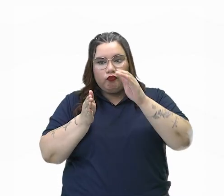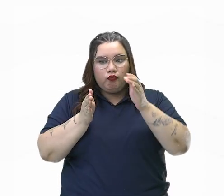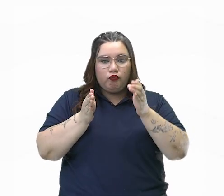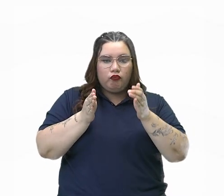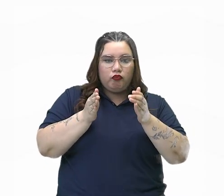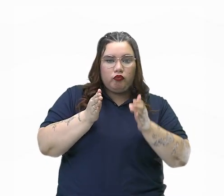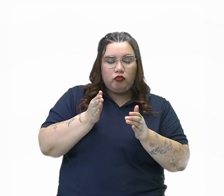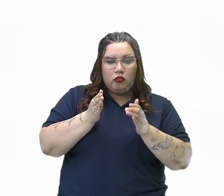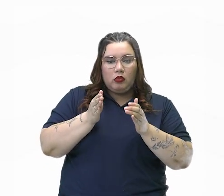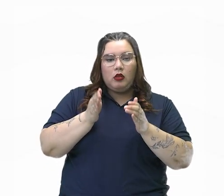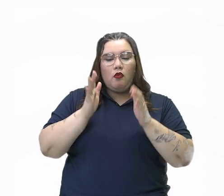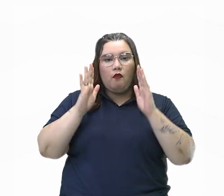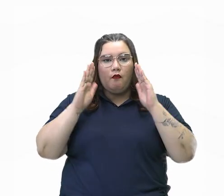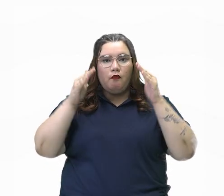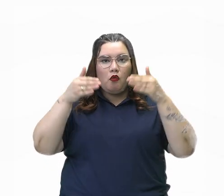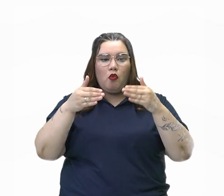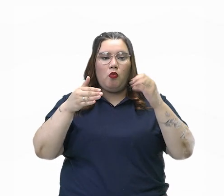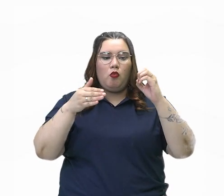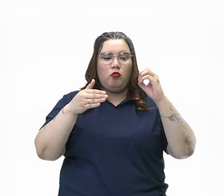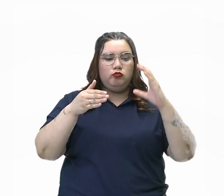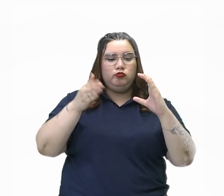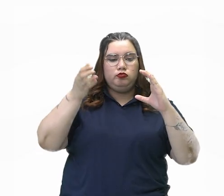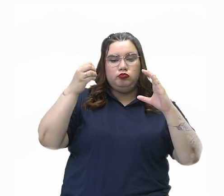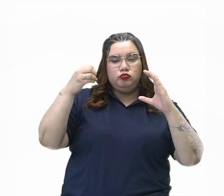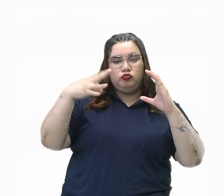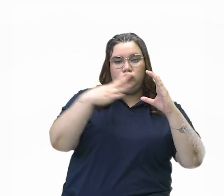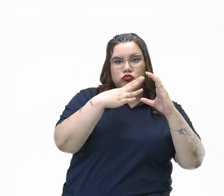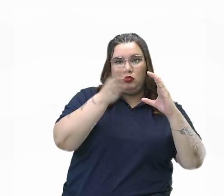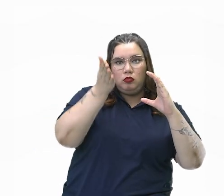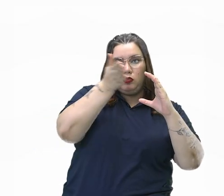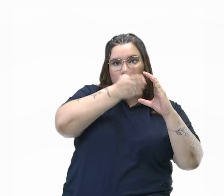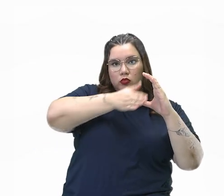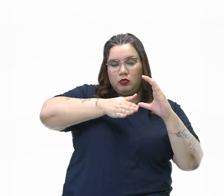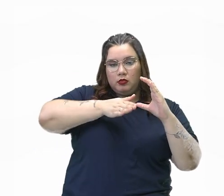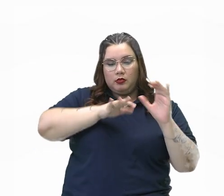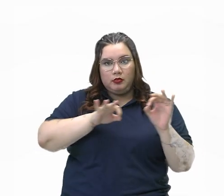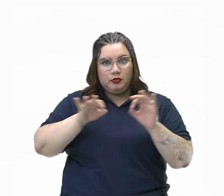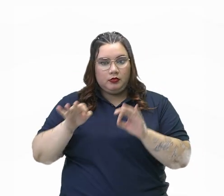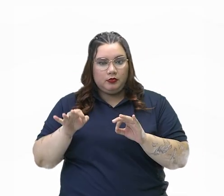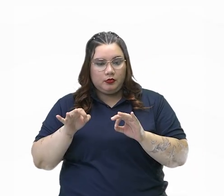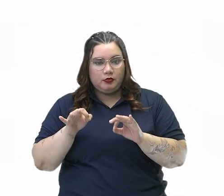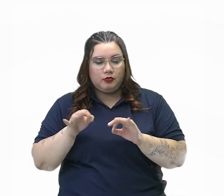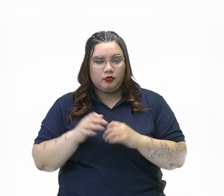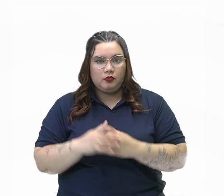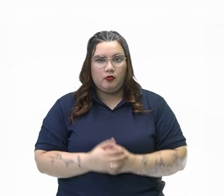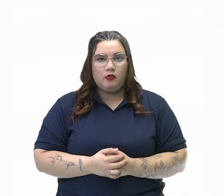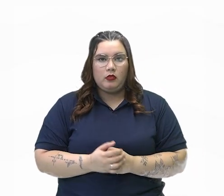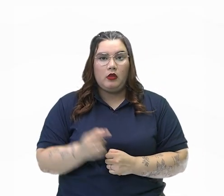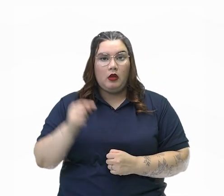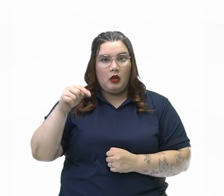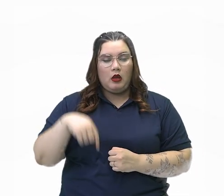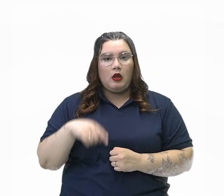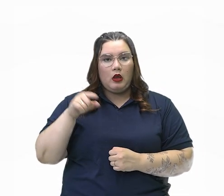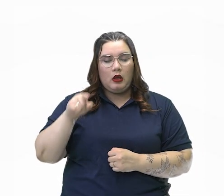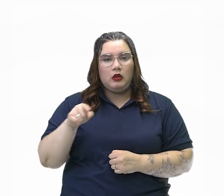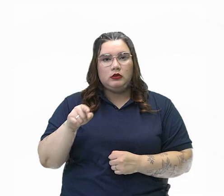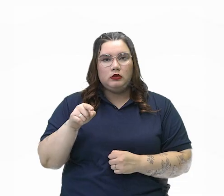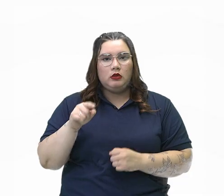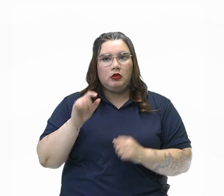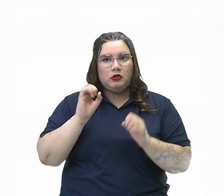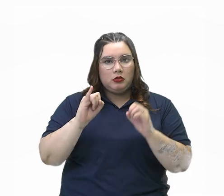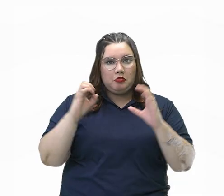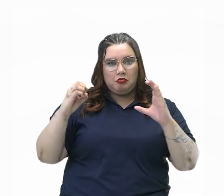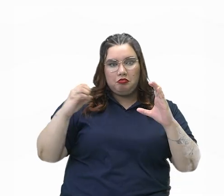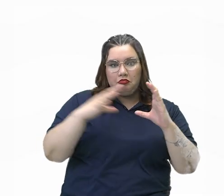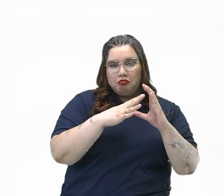lentes, focalizando a luz sobre a retina. Então, quando a luz é focalizada sobre a retina, não há nenhum